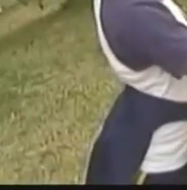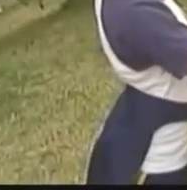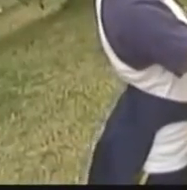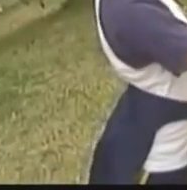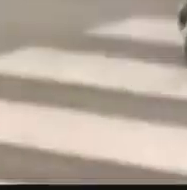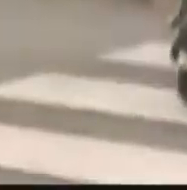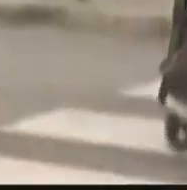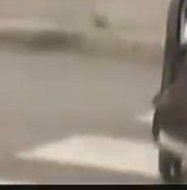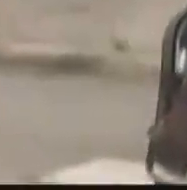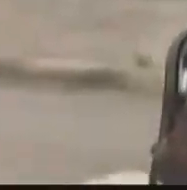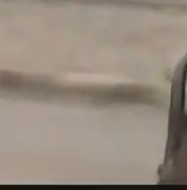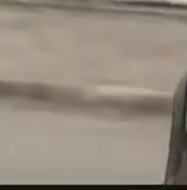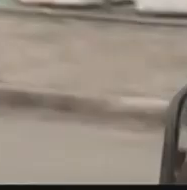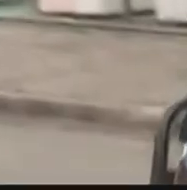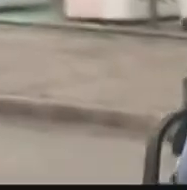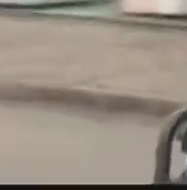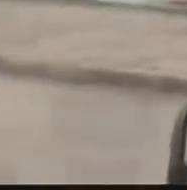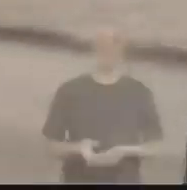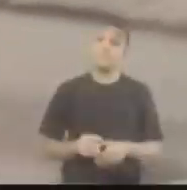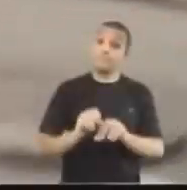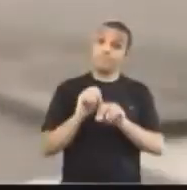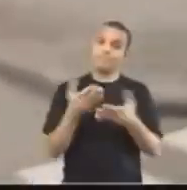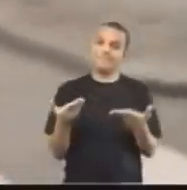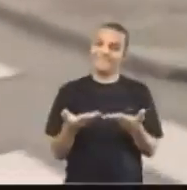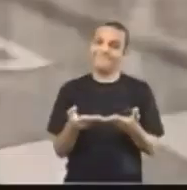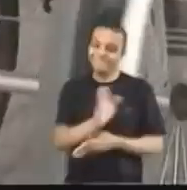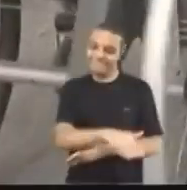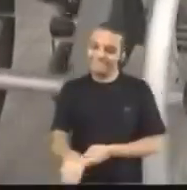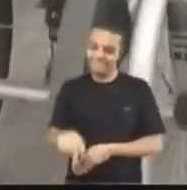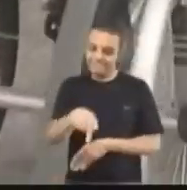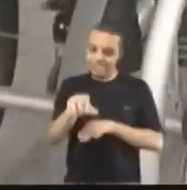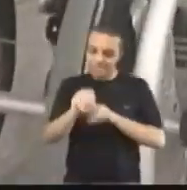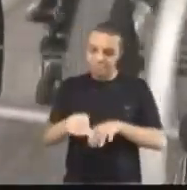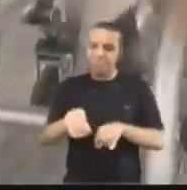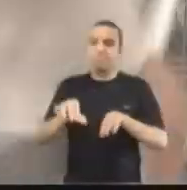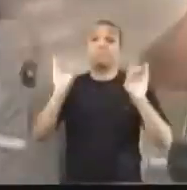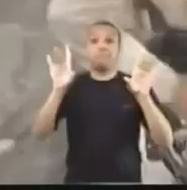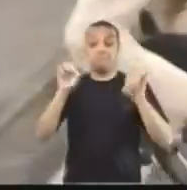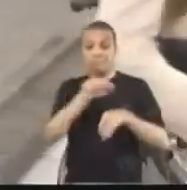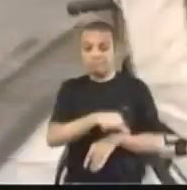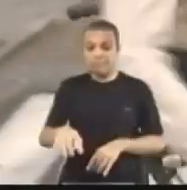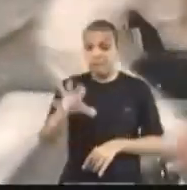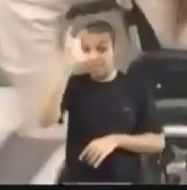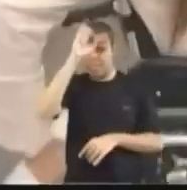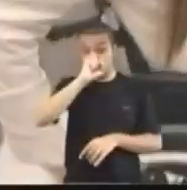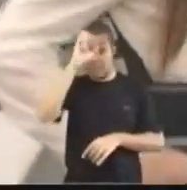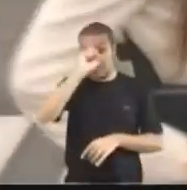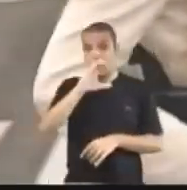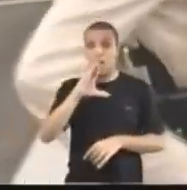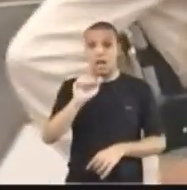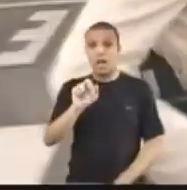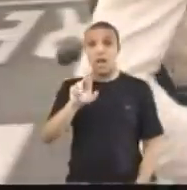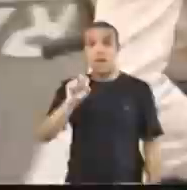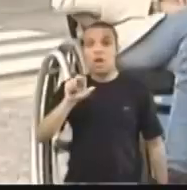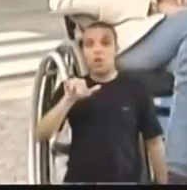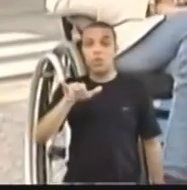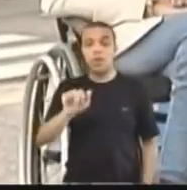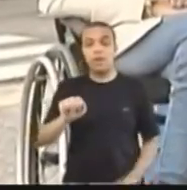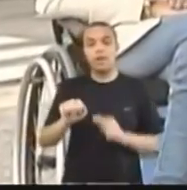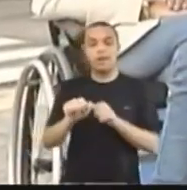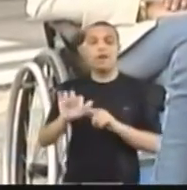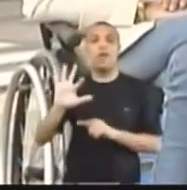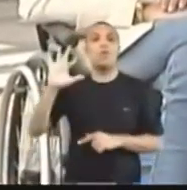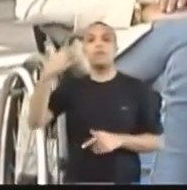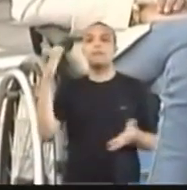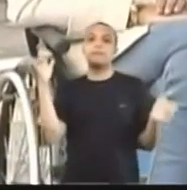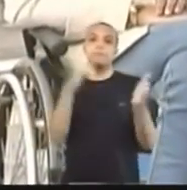bicicleta ensinamentos valiosos durante a infância fase da vida em que Carolina Marques ficou paraplégica Como foi o